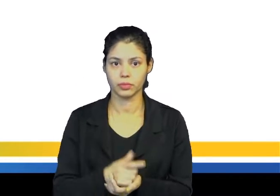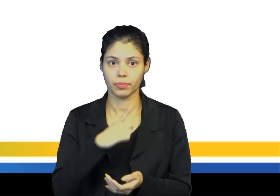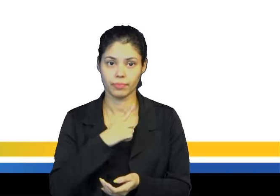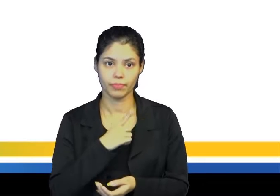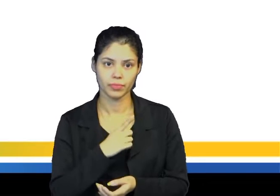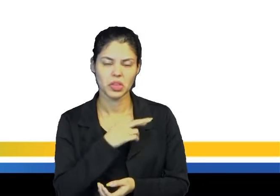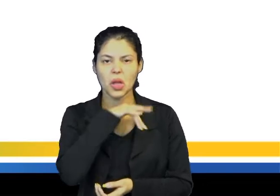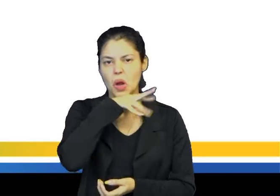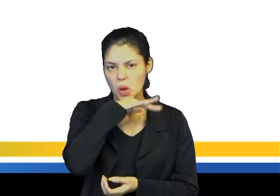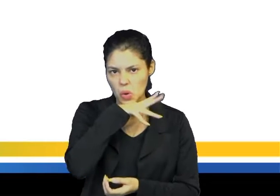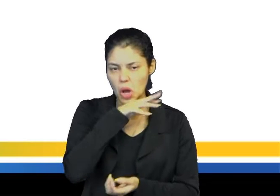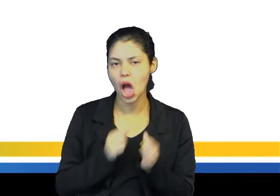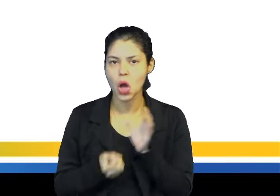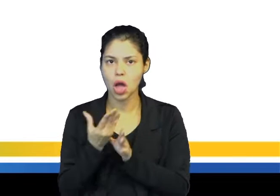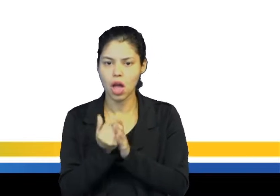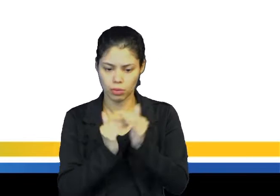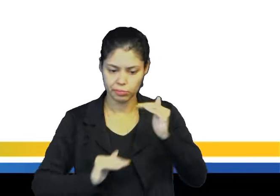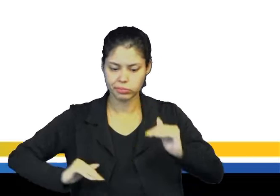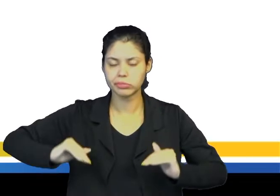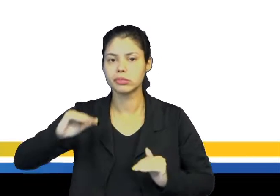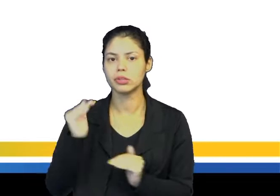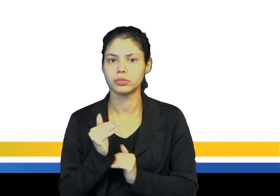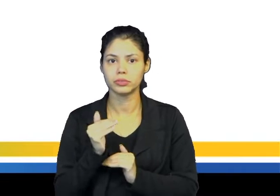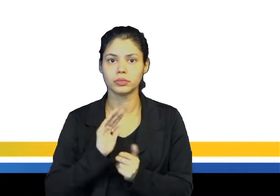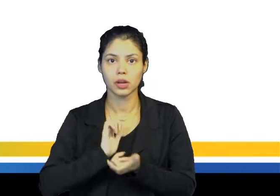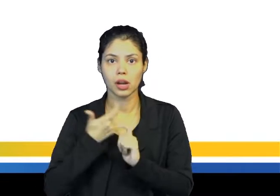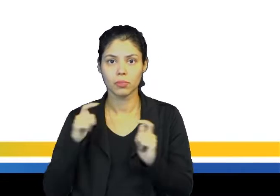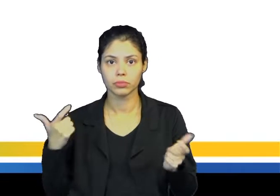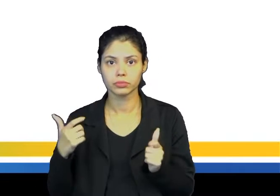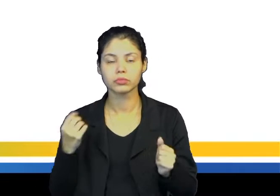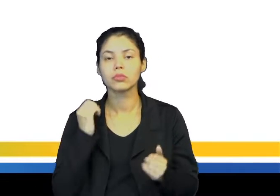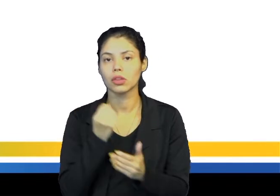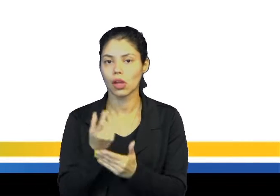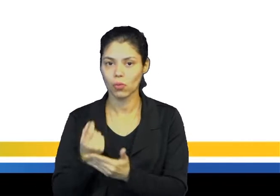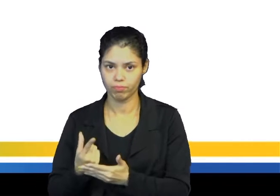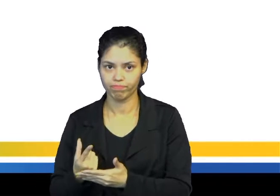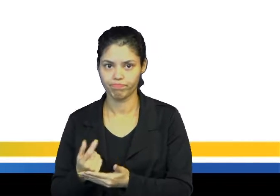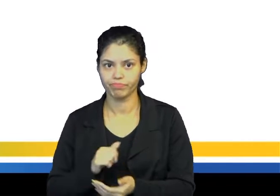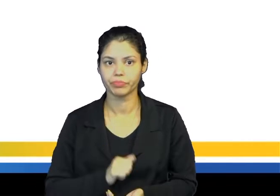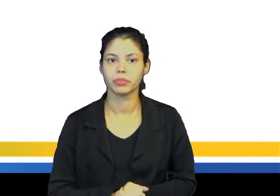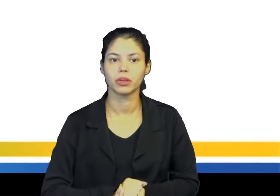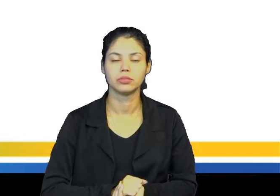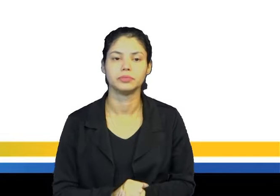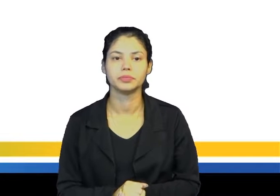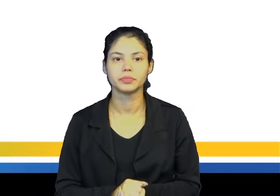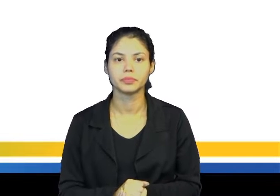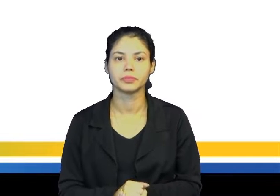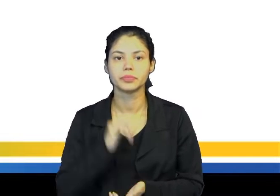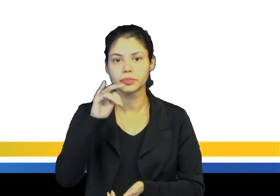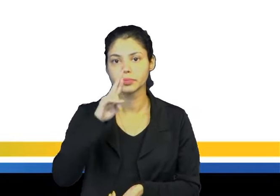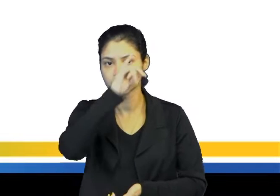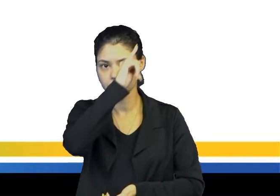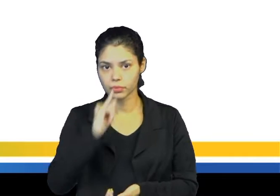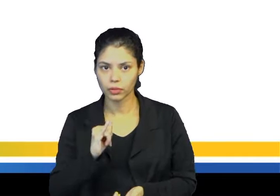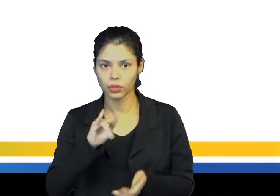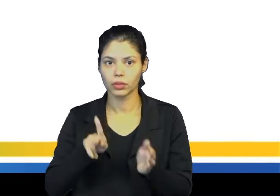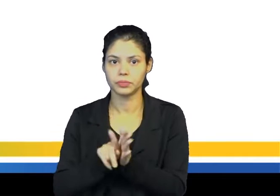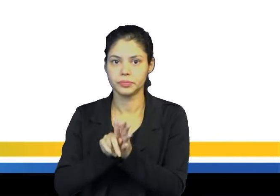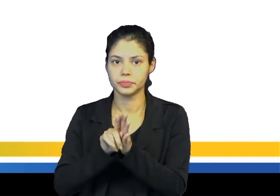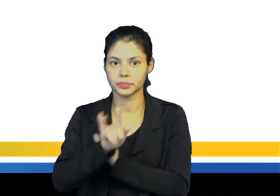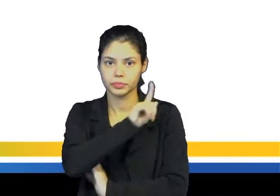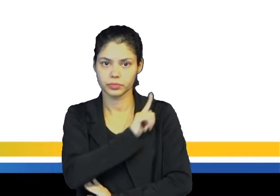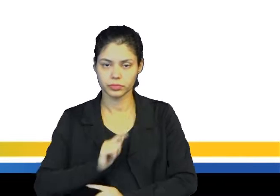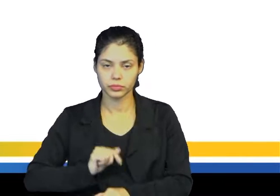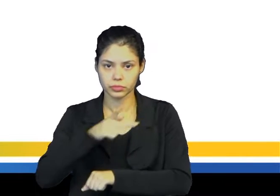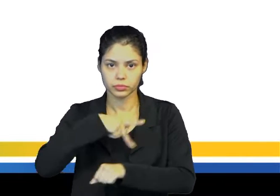houve uma crise de superprodução. A produção era maior do que o consumo. O imperialismo. Governantes dos